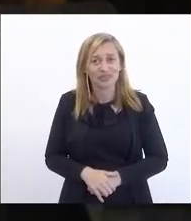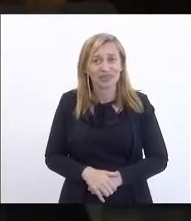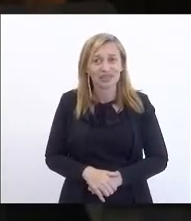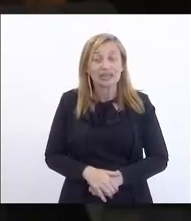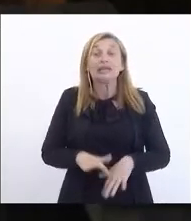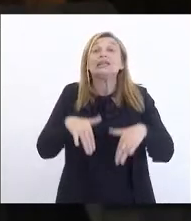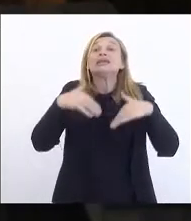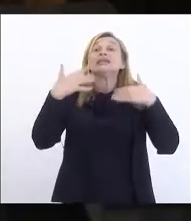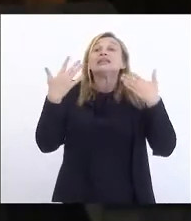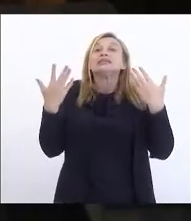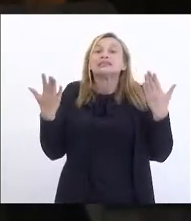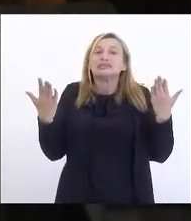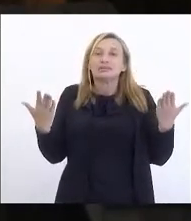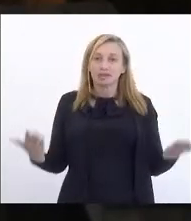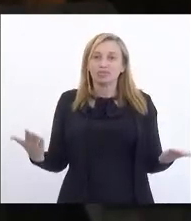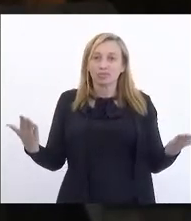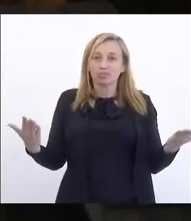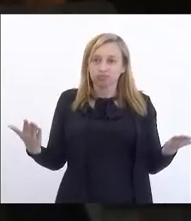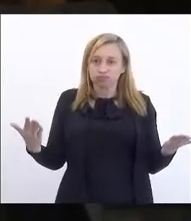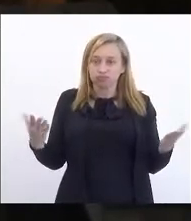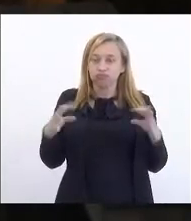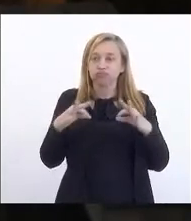Então, diante disso tudo,